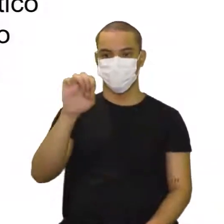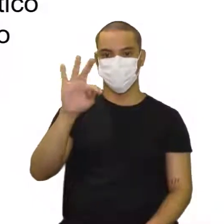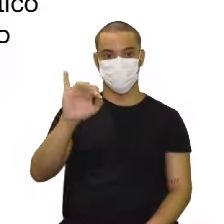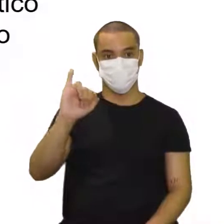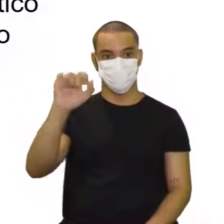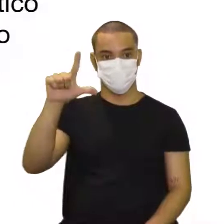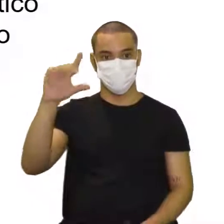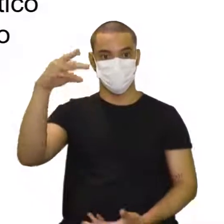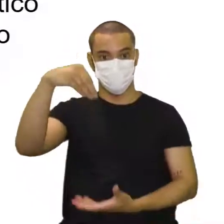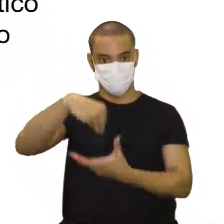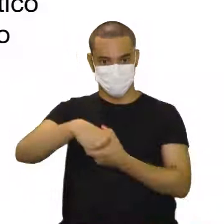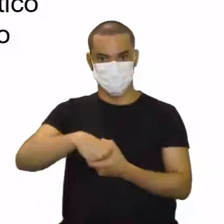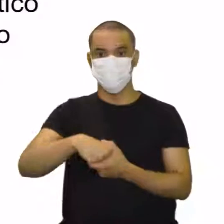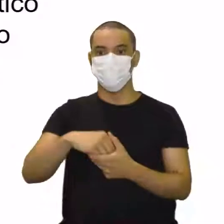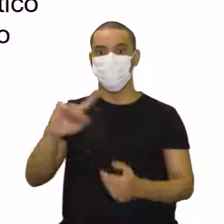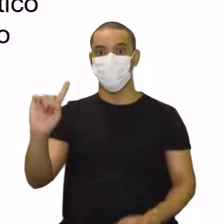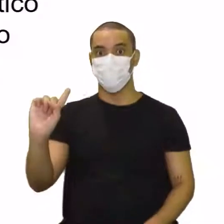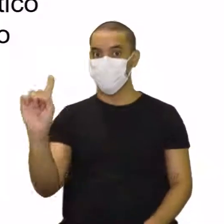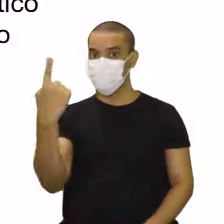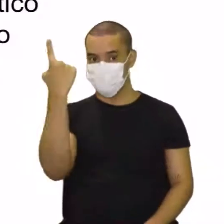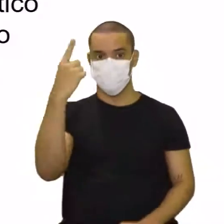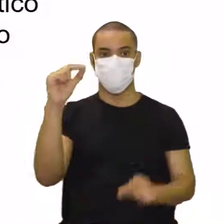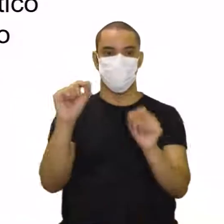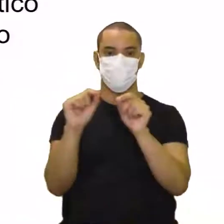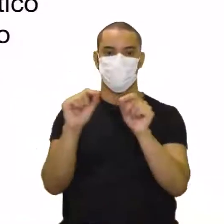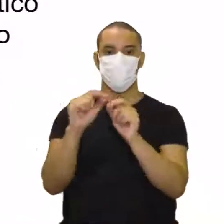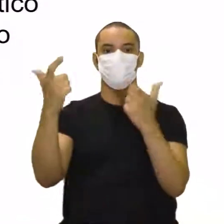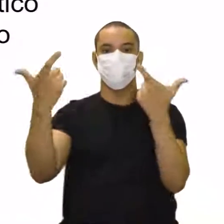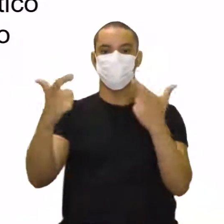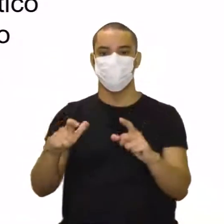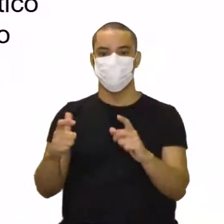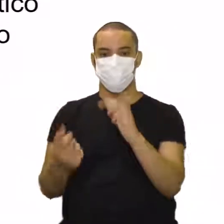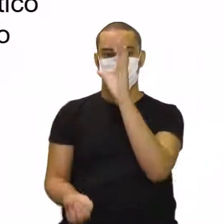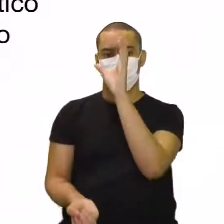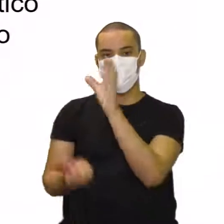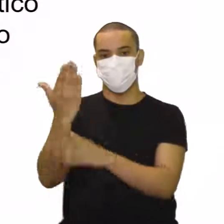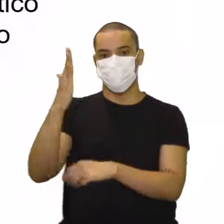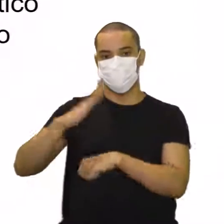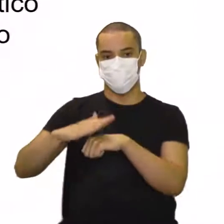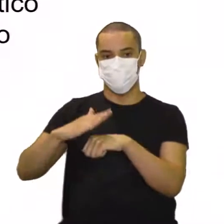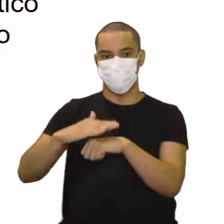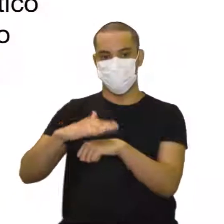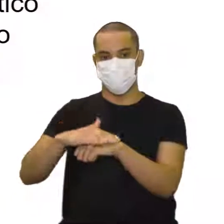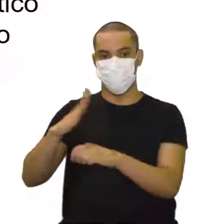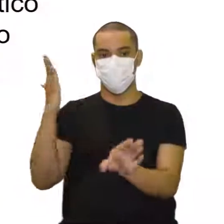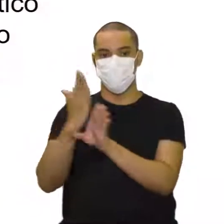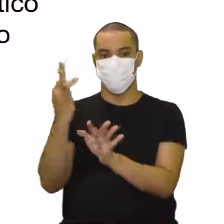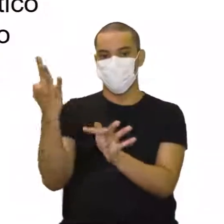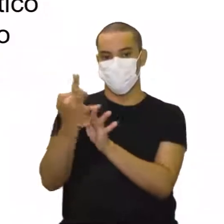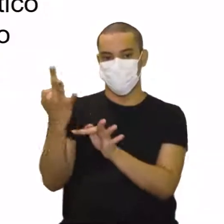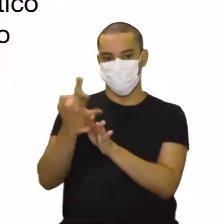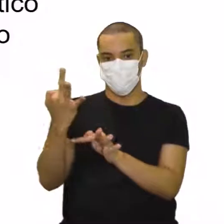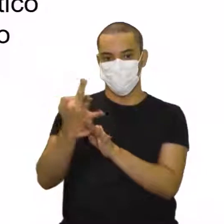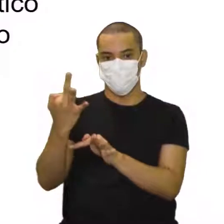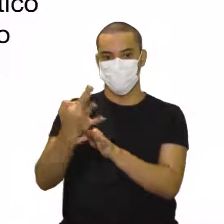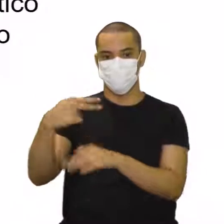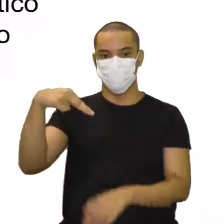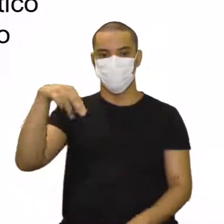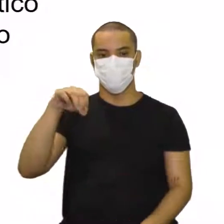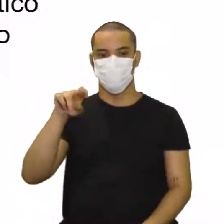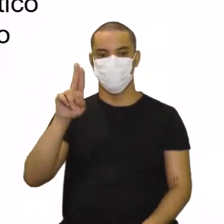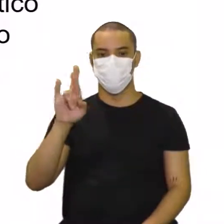dele. O primeiro canhão magnético operacional foi desenvolvido e patenteado pelo físico